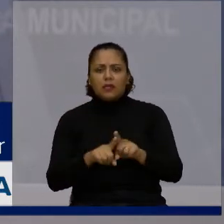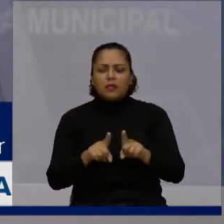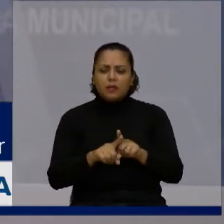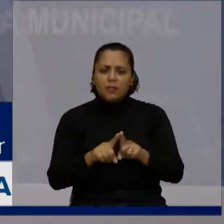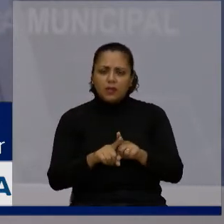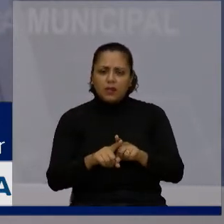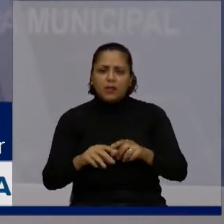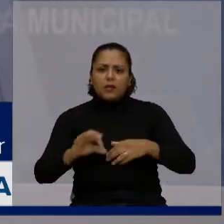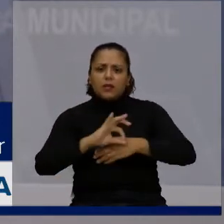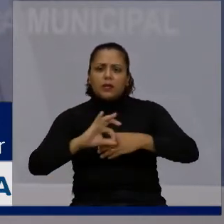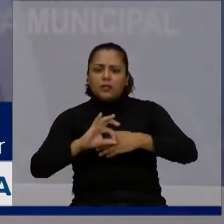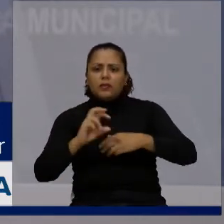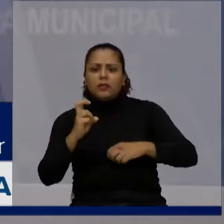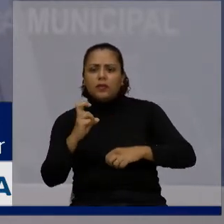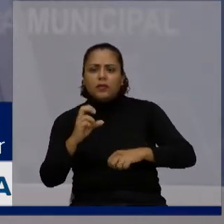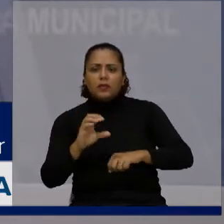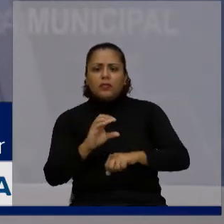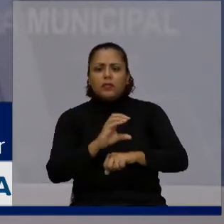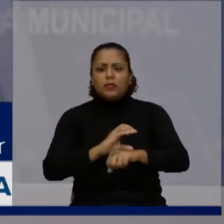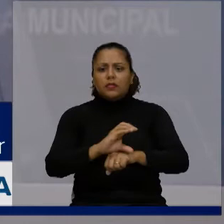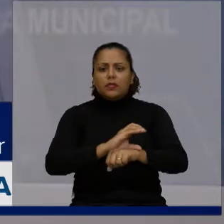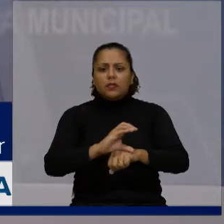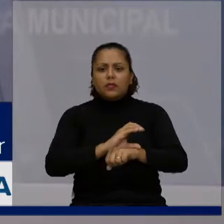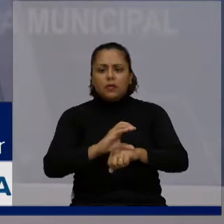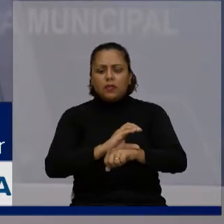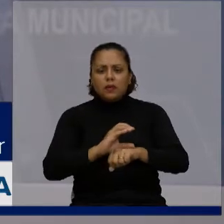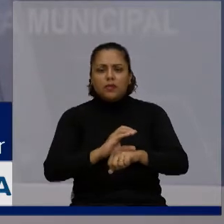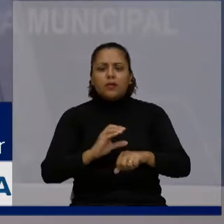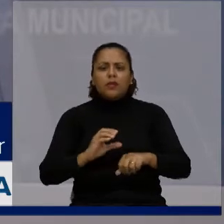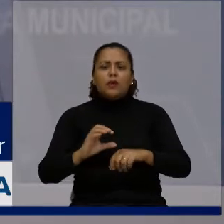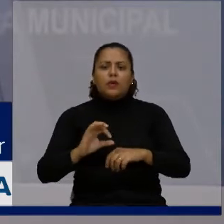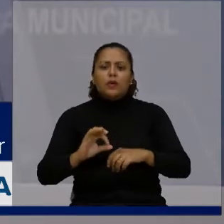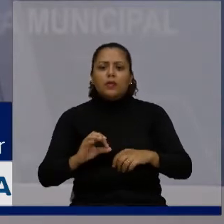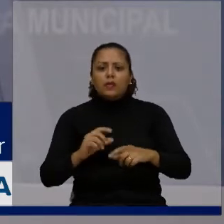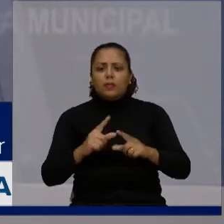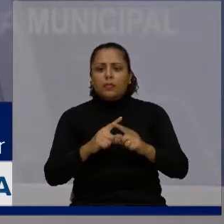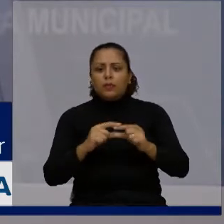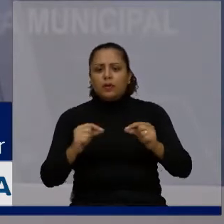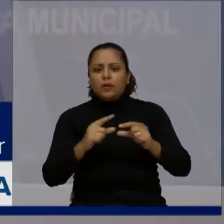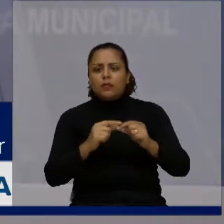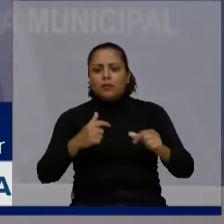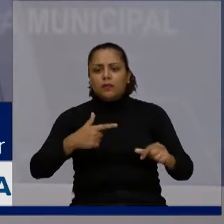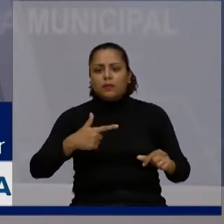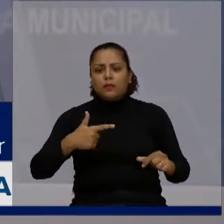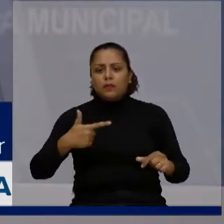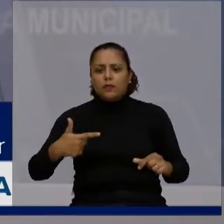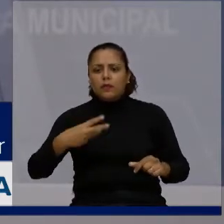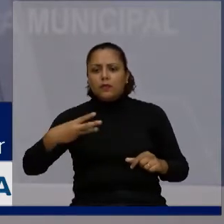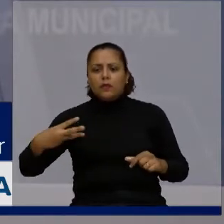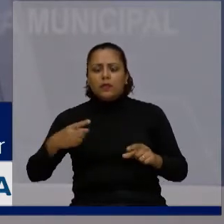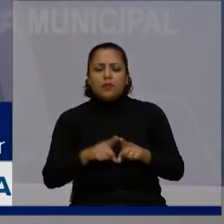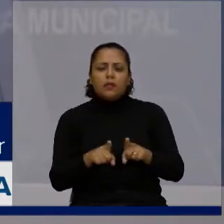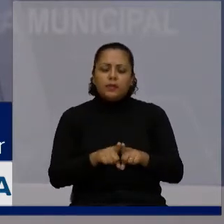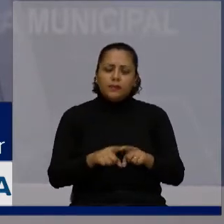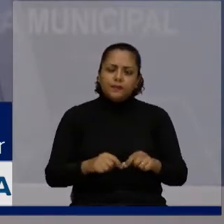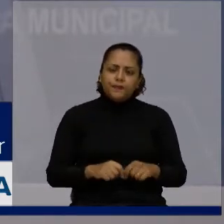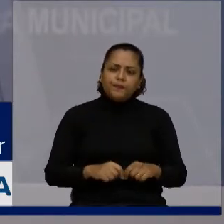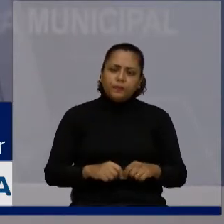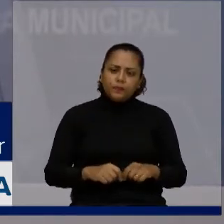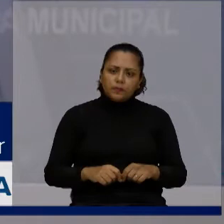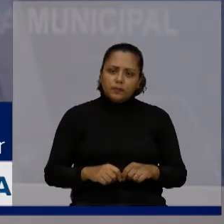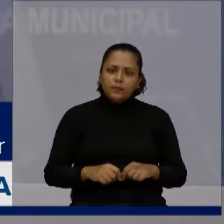parágrafo 23º, parágrafo 23. Por assim ser, conclamamos toda a sociedade brasileira,